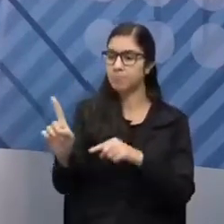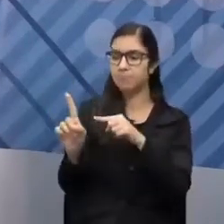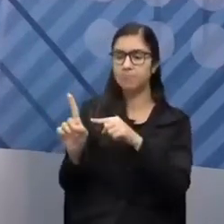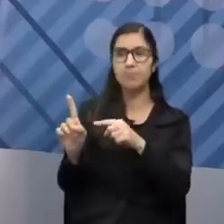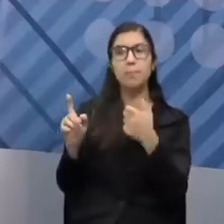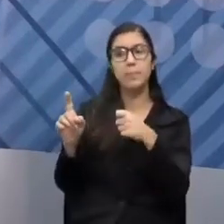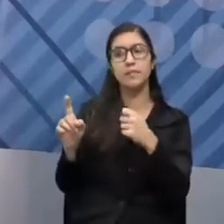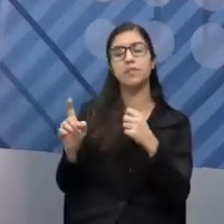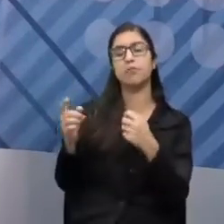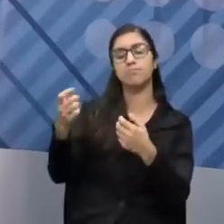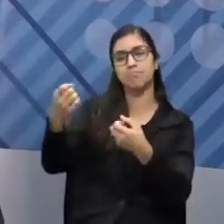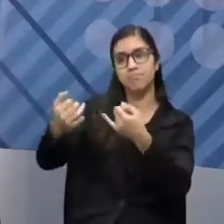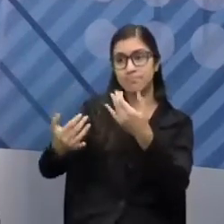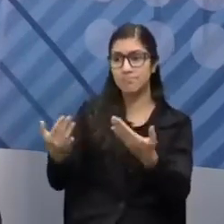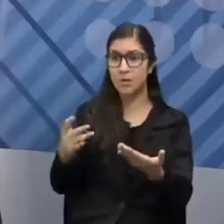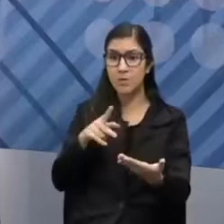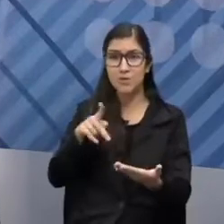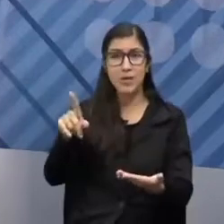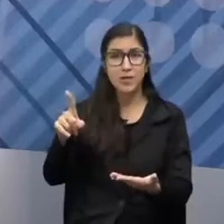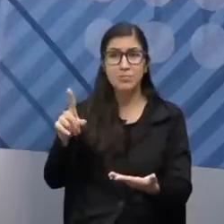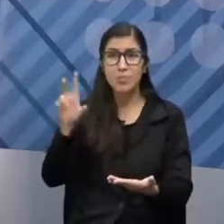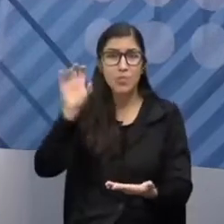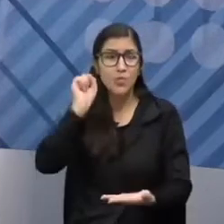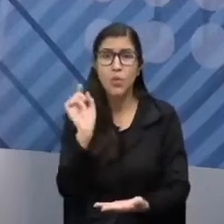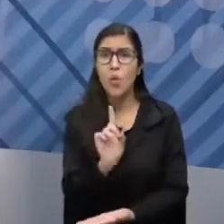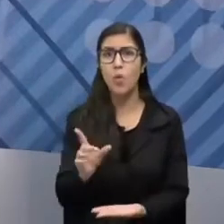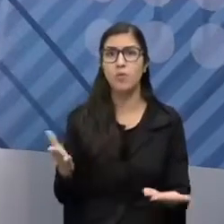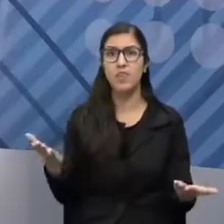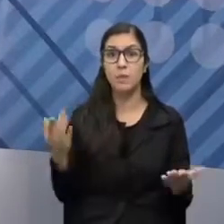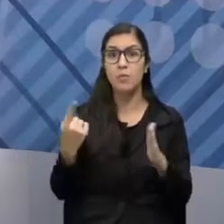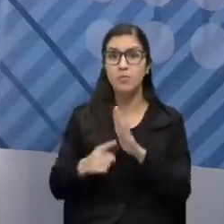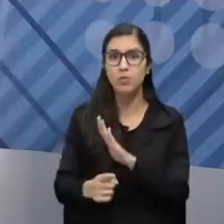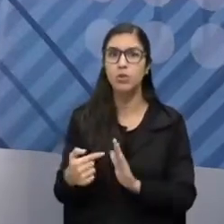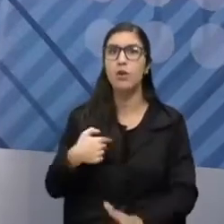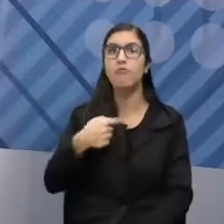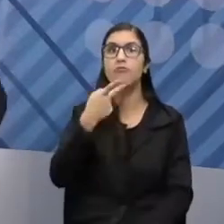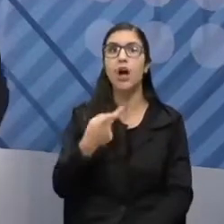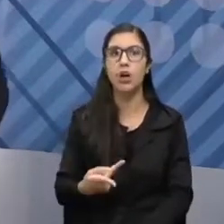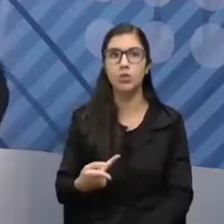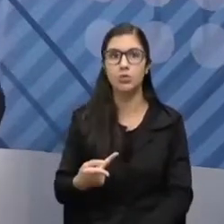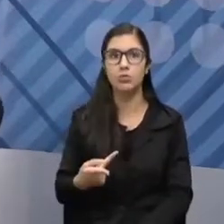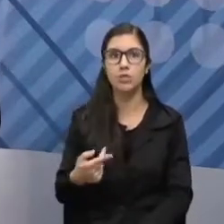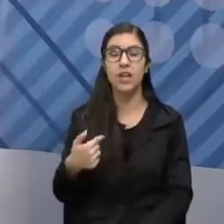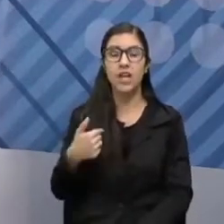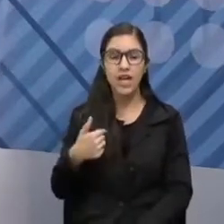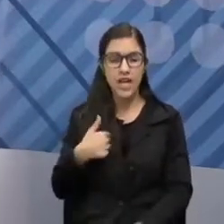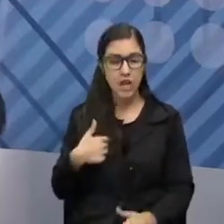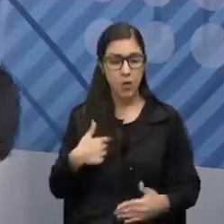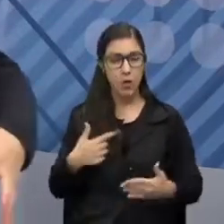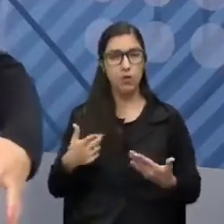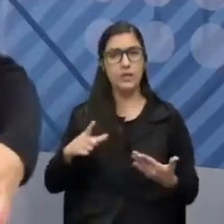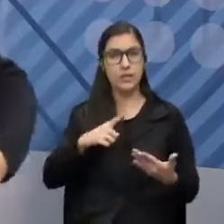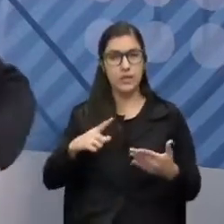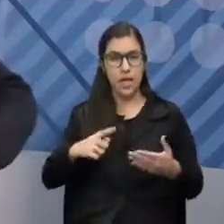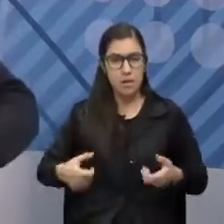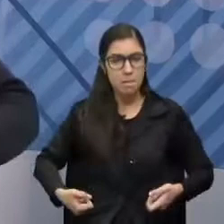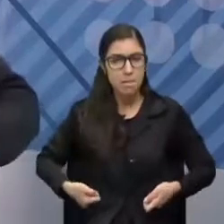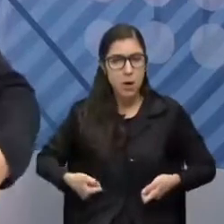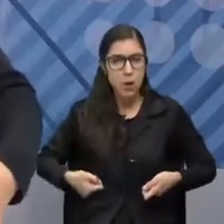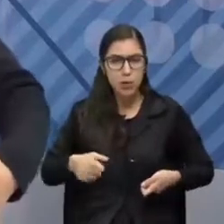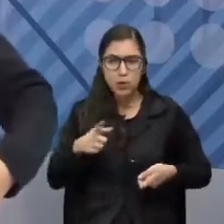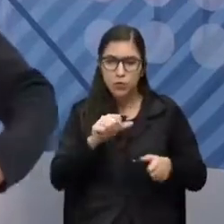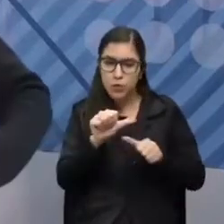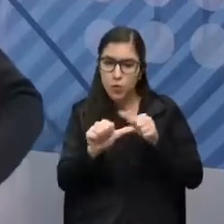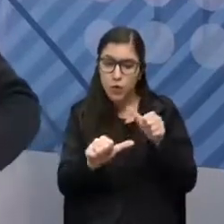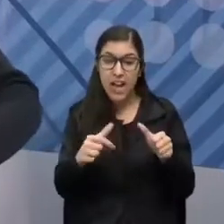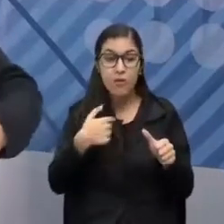tem que falar com a criança. Professora, ela tem estresse profundo, ele não me ouve. Eu falo. Vou trocar a sua fraldinha, eu manipulo,